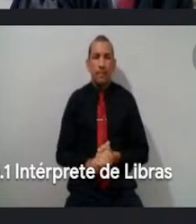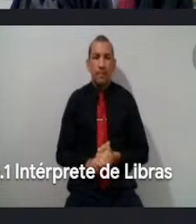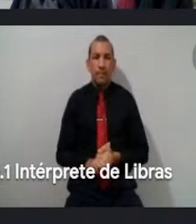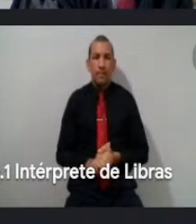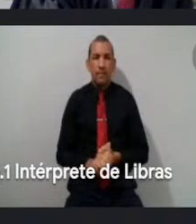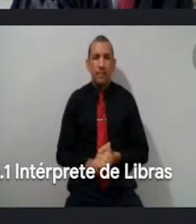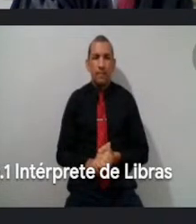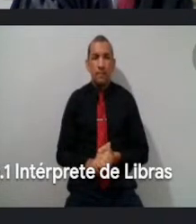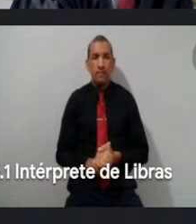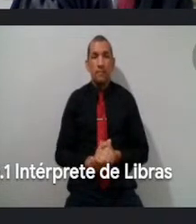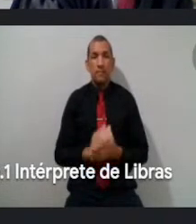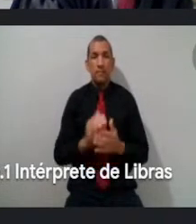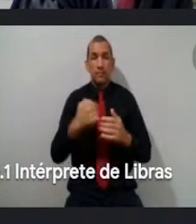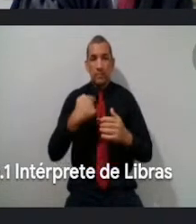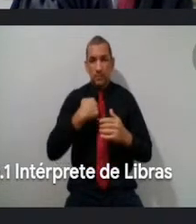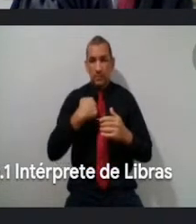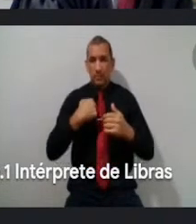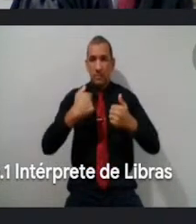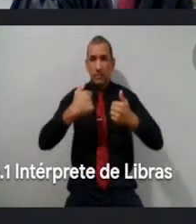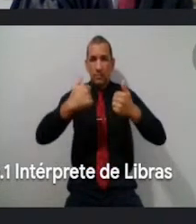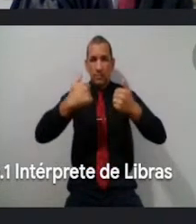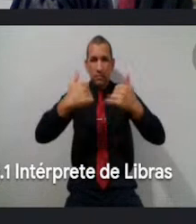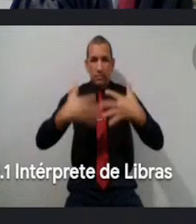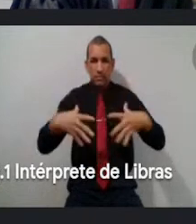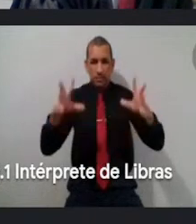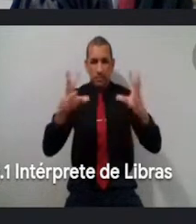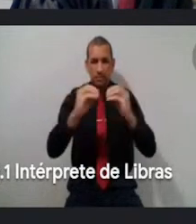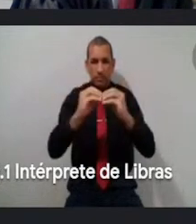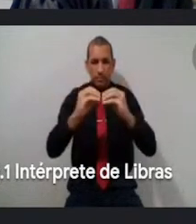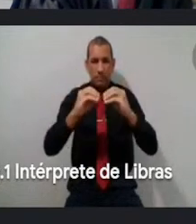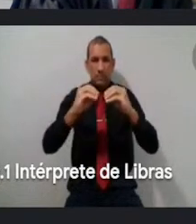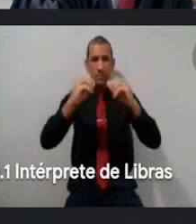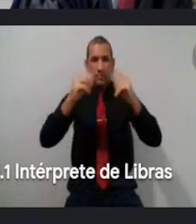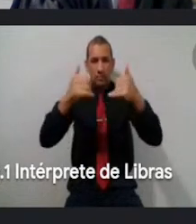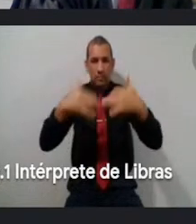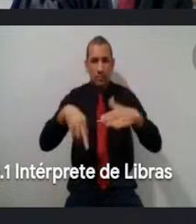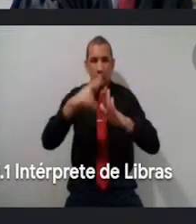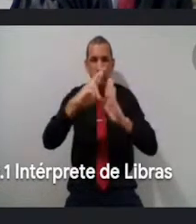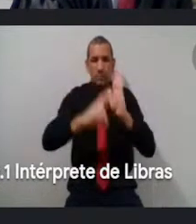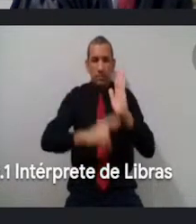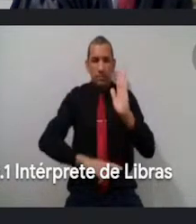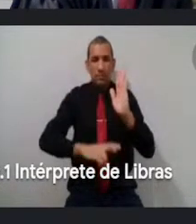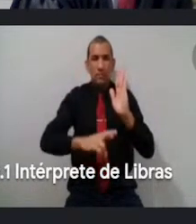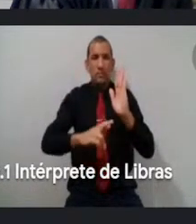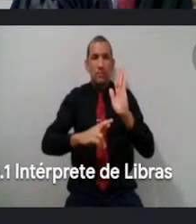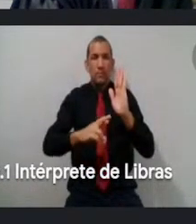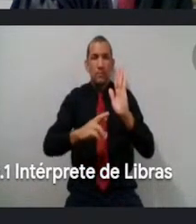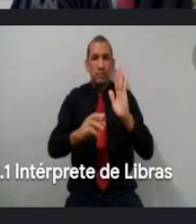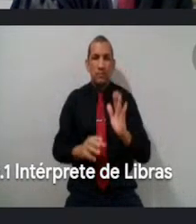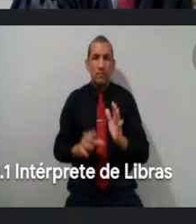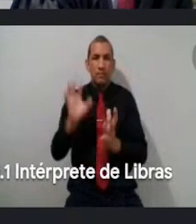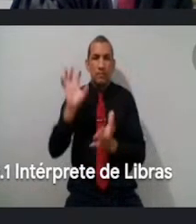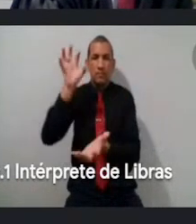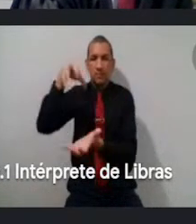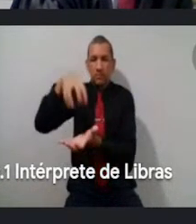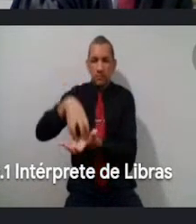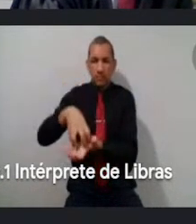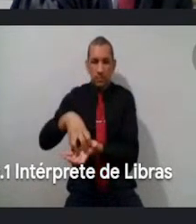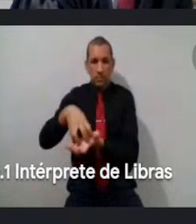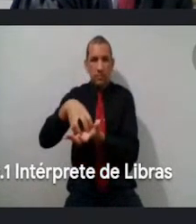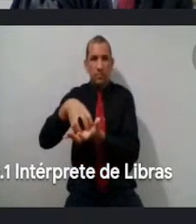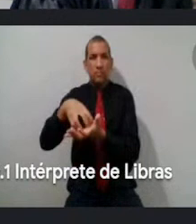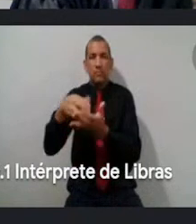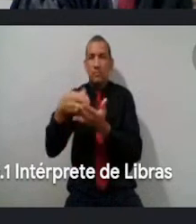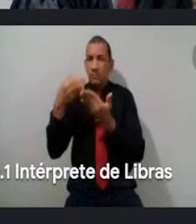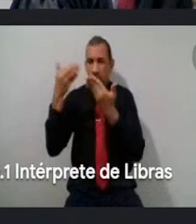e eu vou aqui não fazer o resumo uma proposta de resolução que institui a central de atendimento